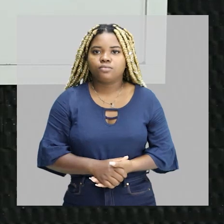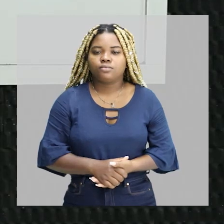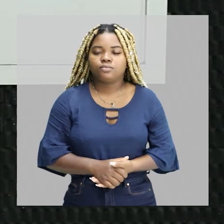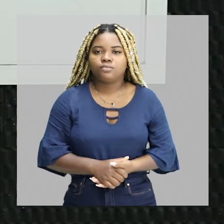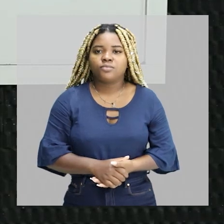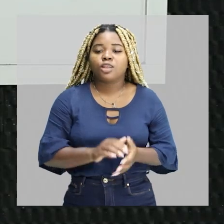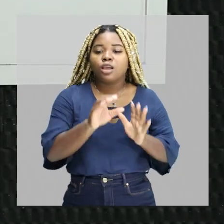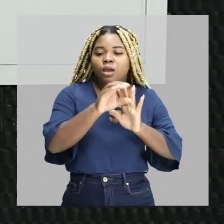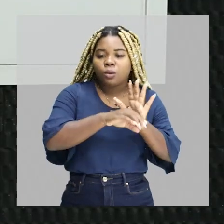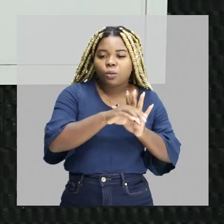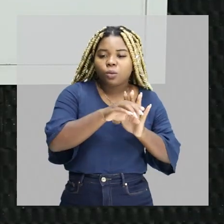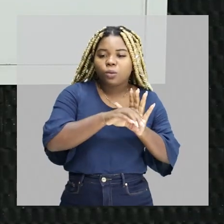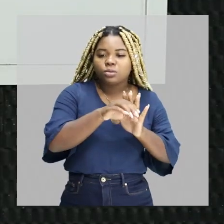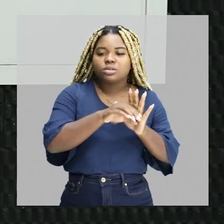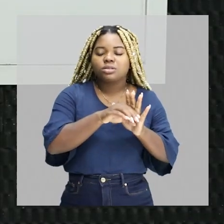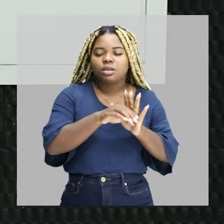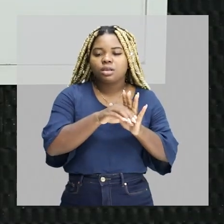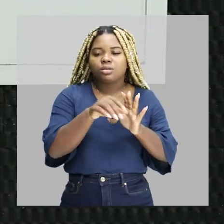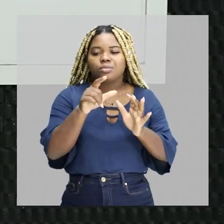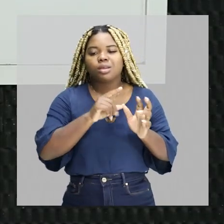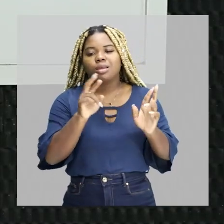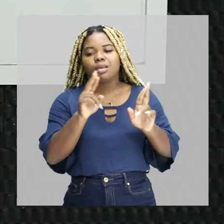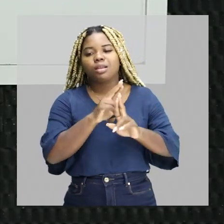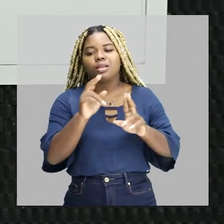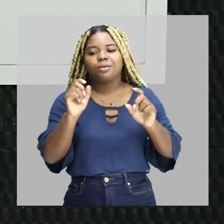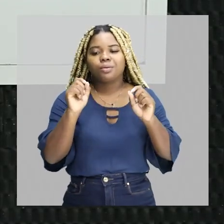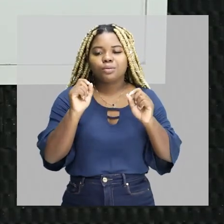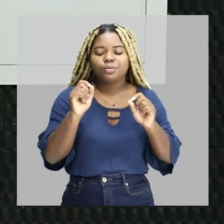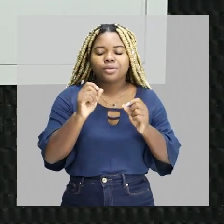O conceito de pressão